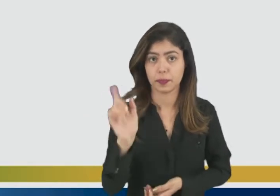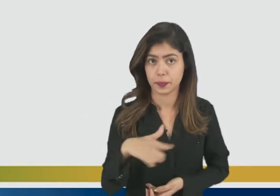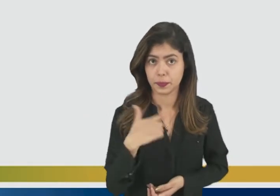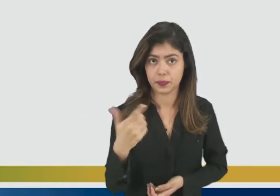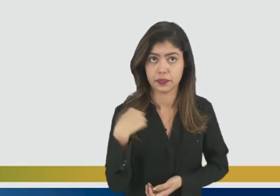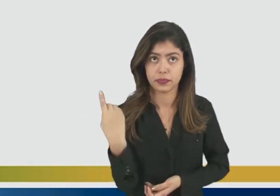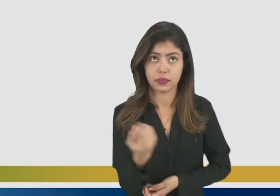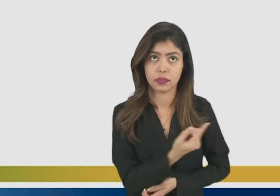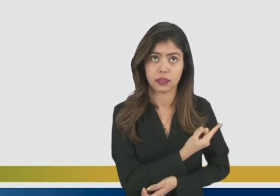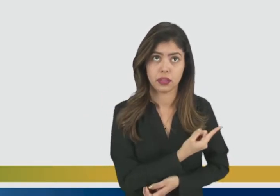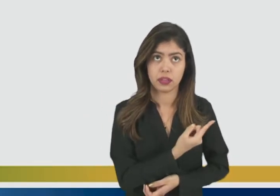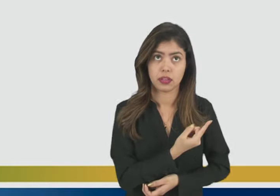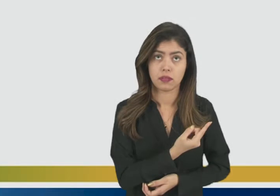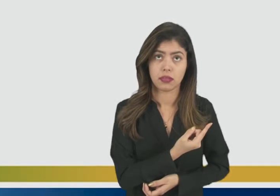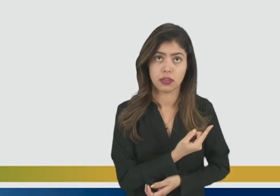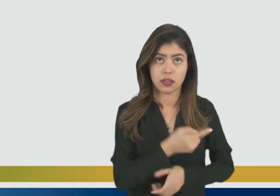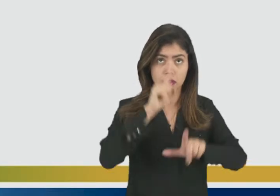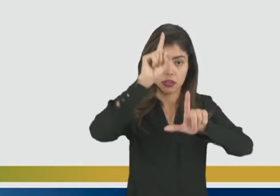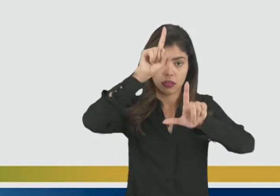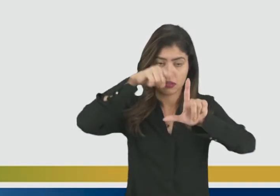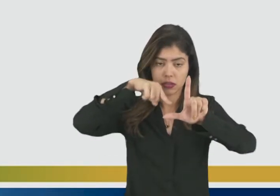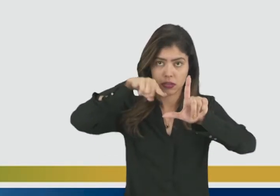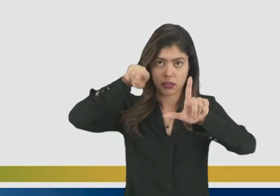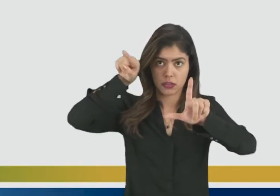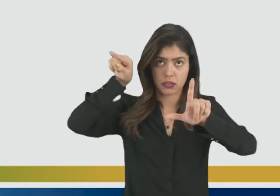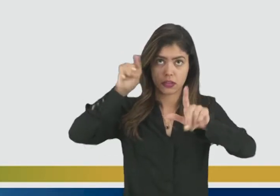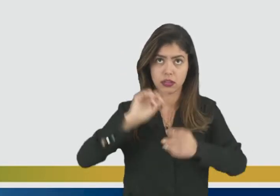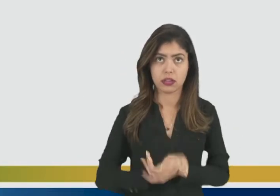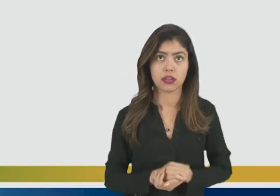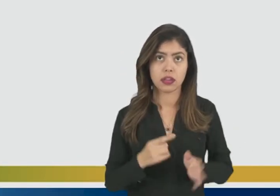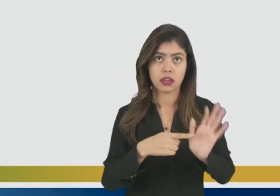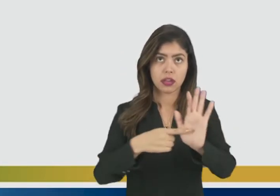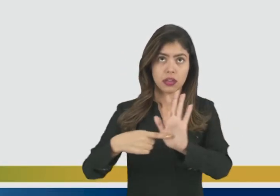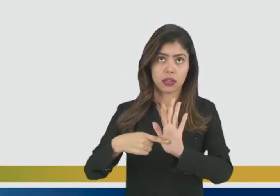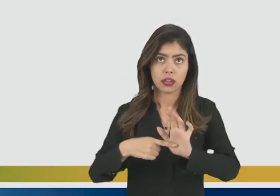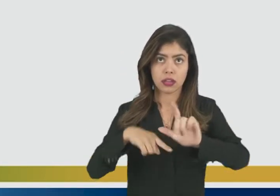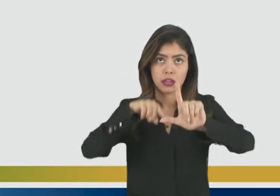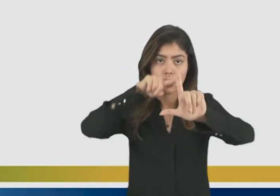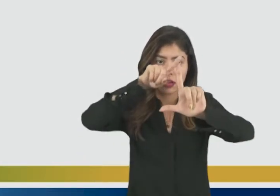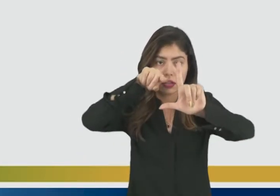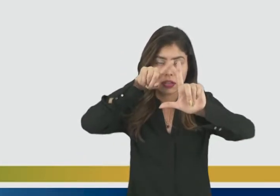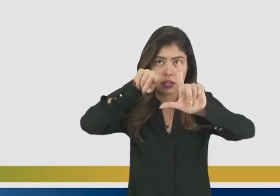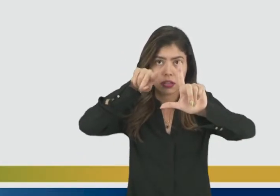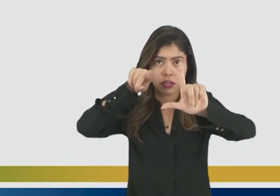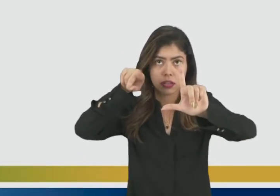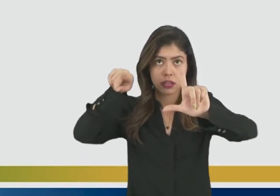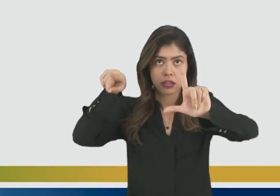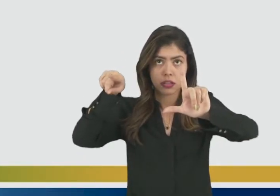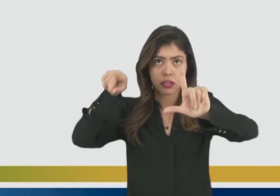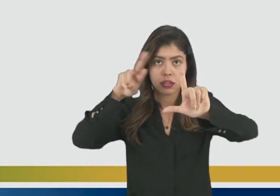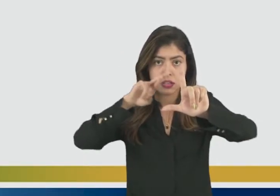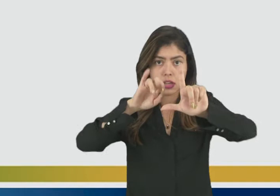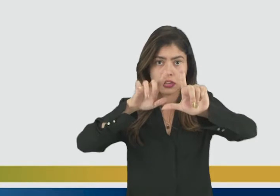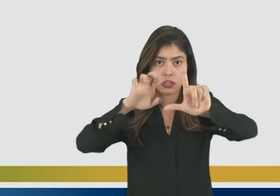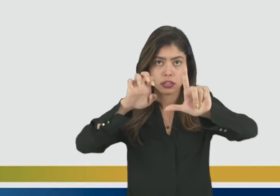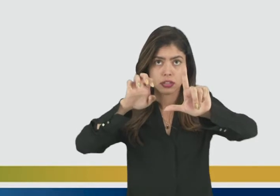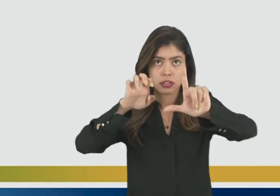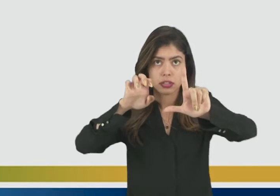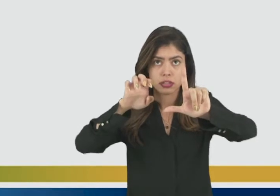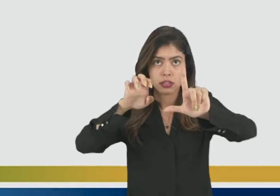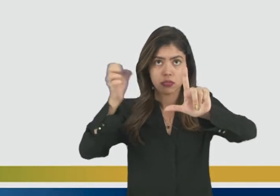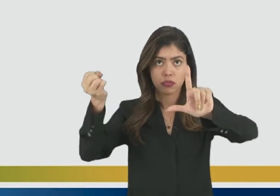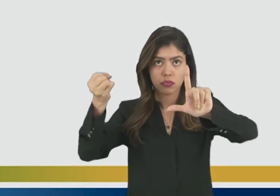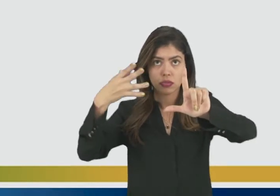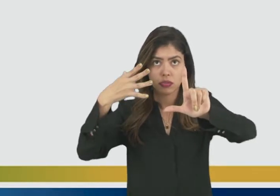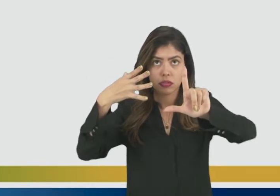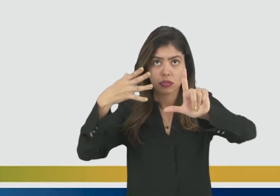nós temos um gráfico. E esse gráfico, ele representa o caminho reacional. Então, eu tenho o meu reagente